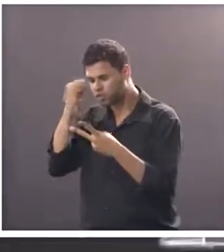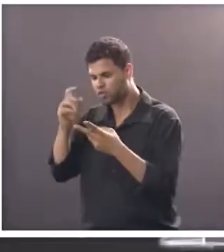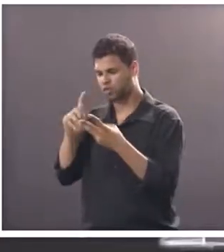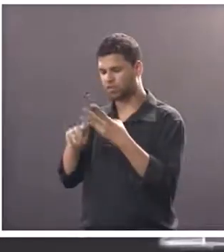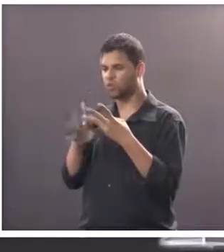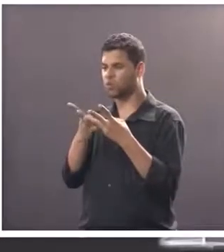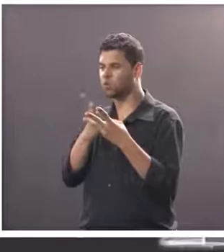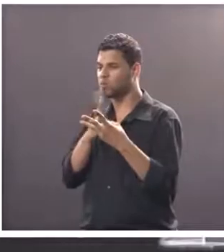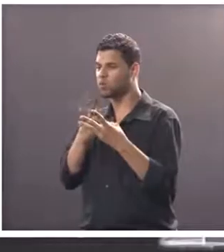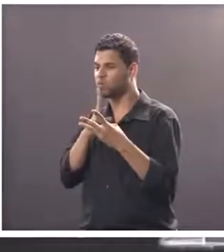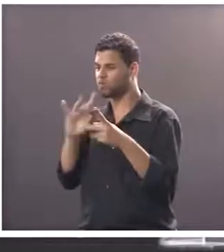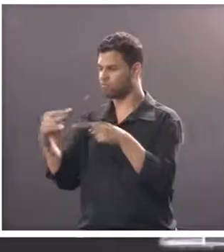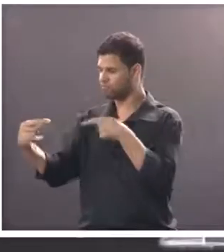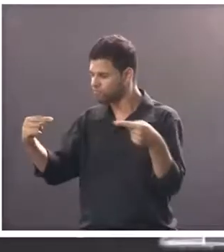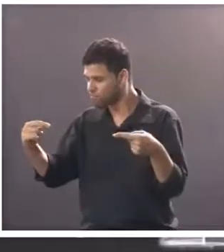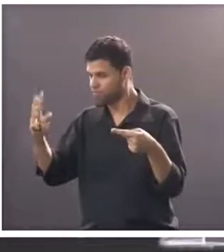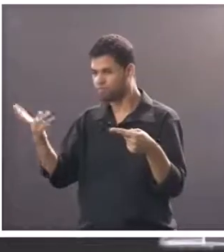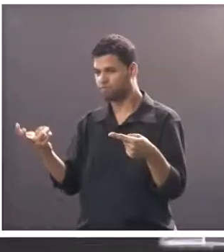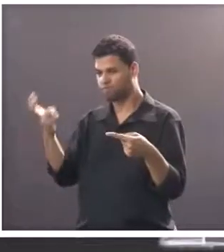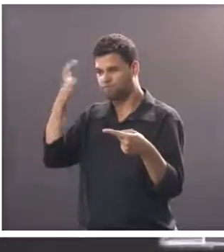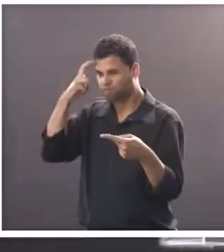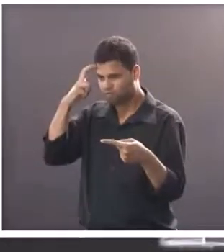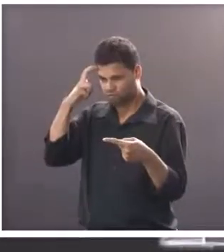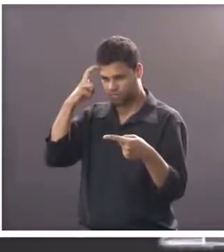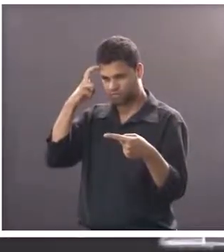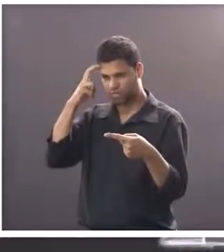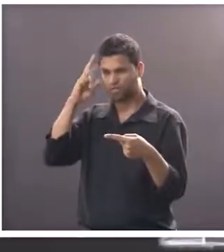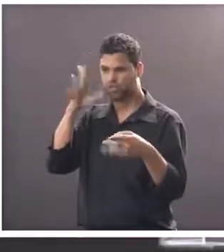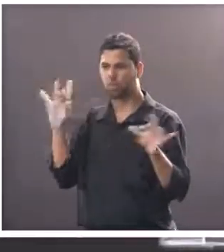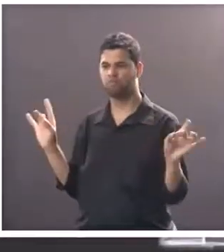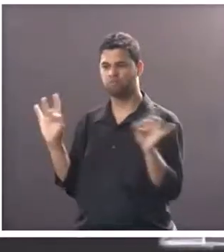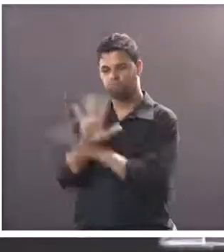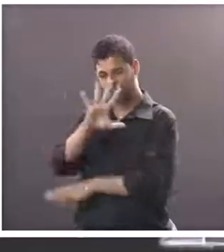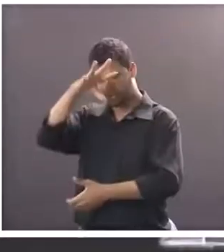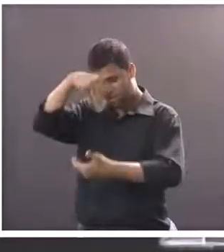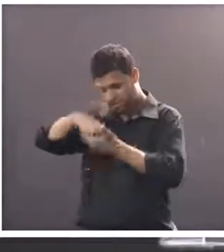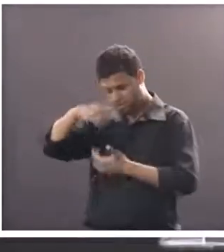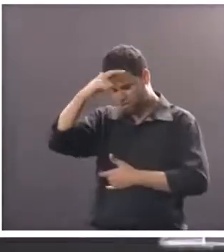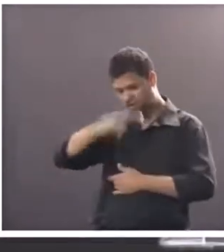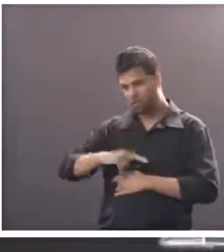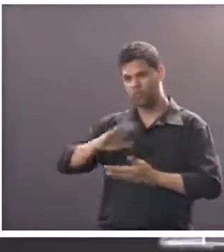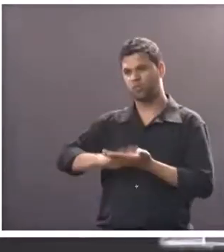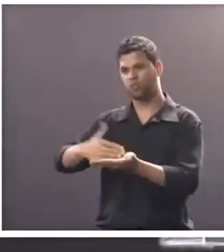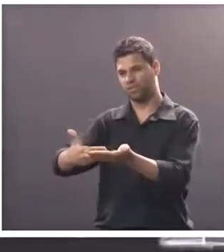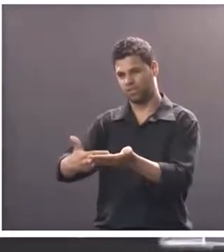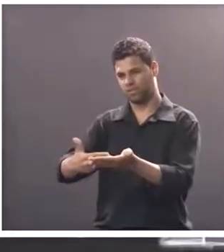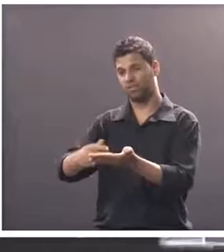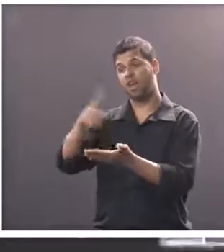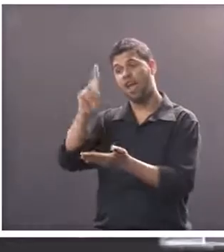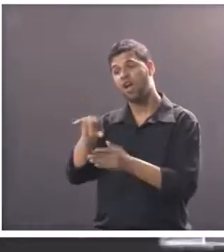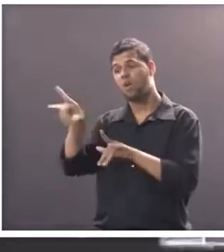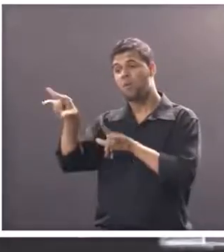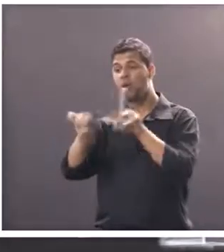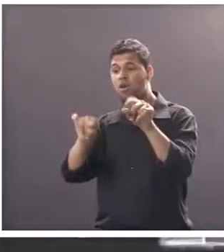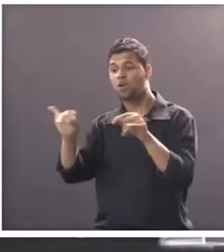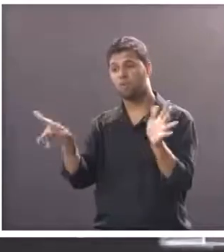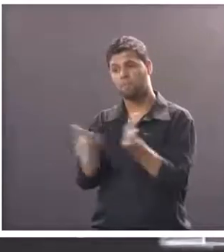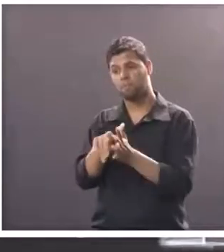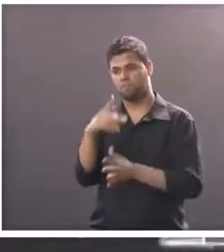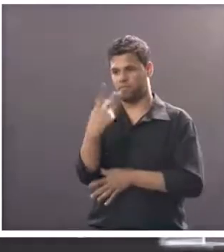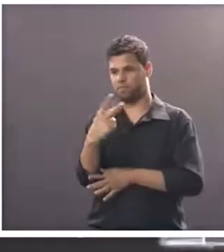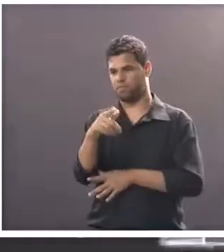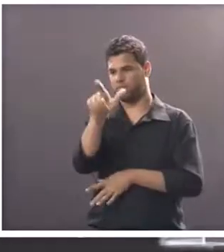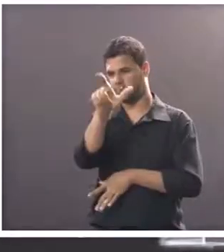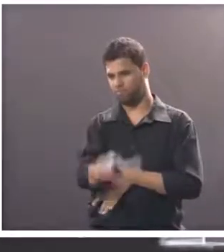conhecimentos linguísticos que essa pessoa tem. Então não há uma tradução errada, há uma escolha que ele fez para aquele